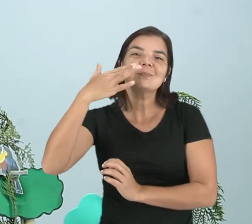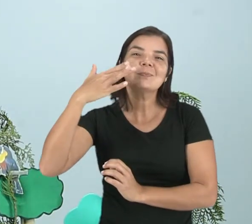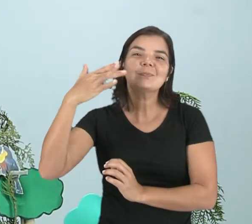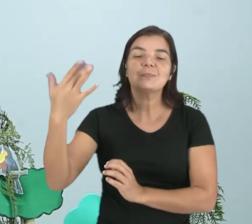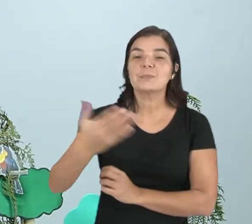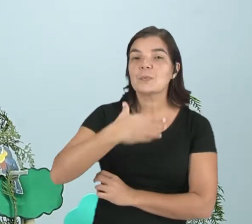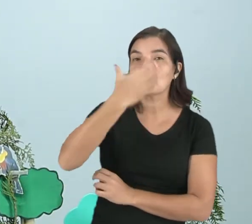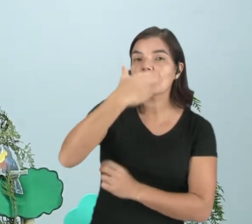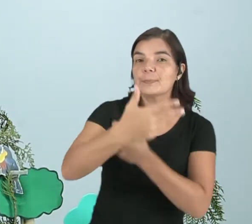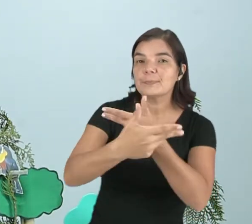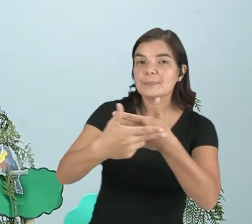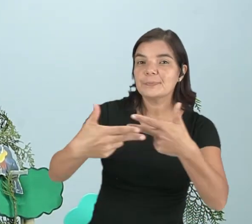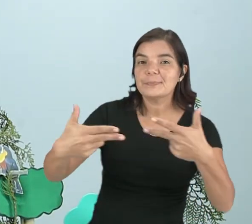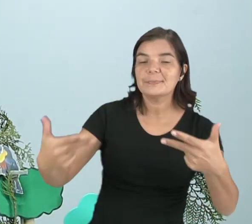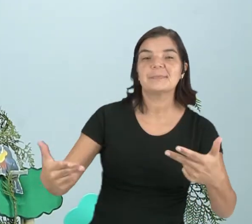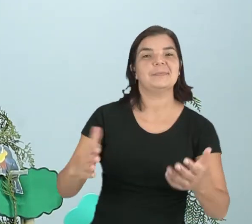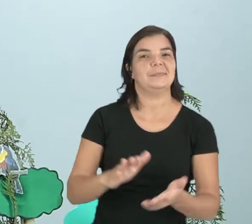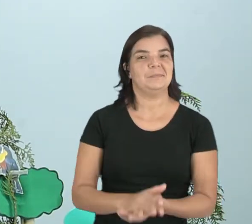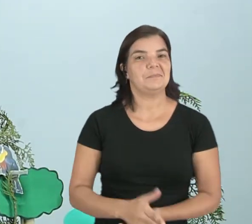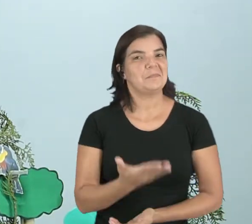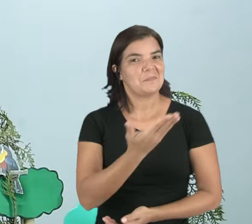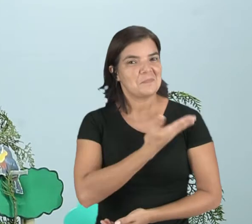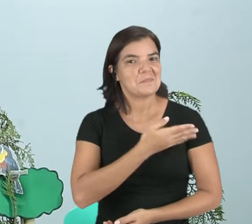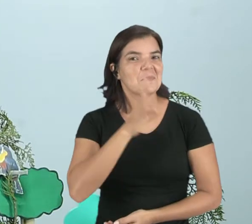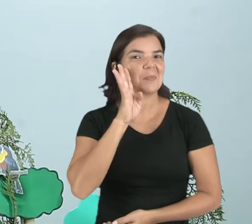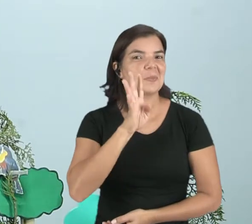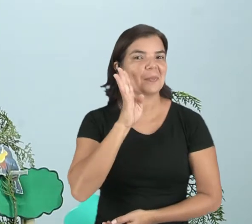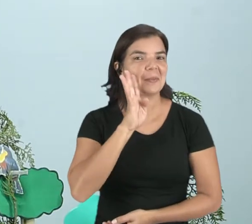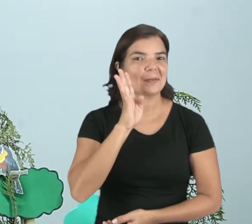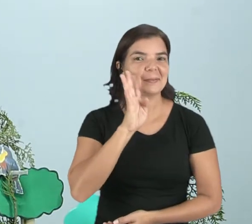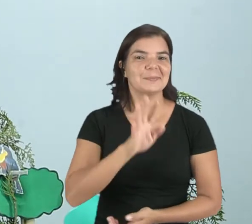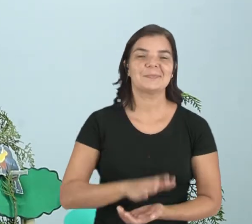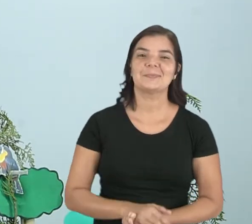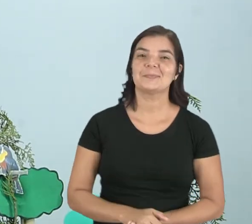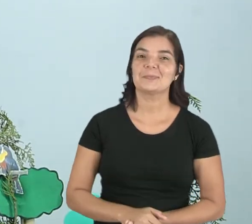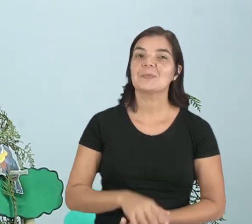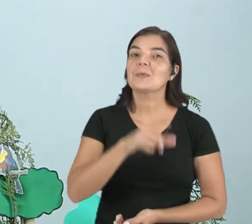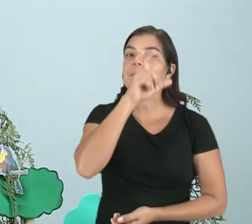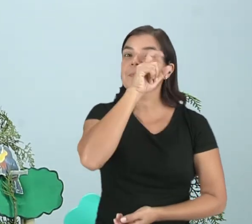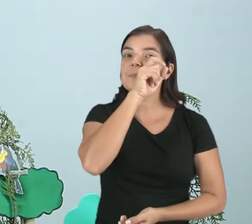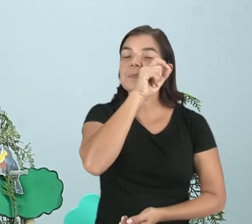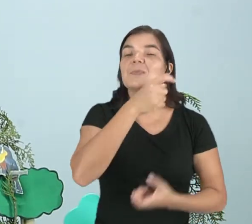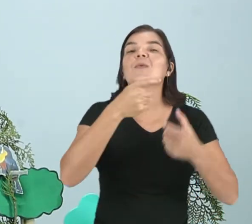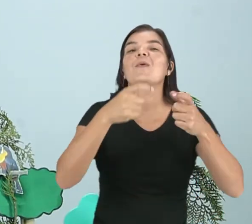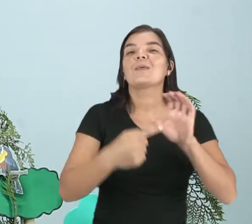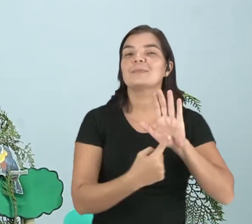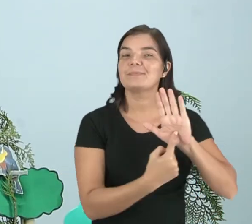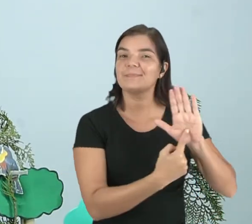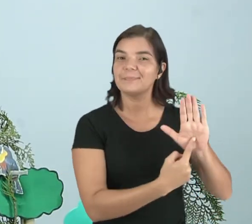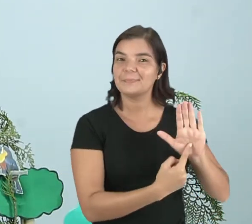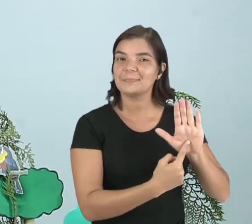de frutas e amizade legal. Olha aqui onde está o Juvenal.